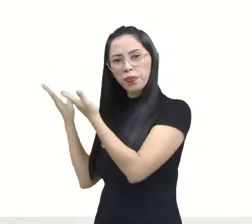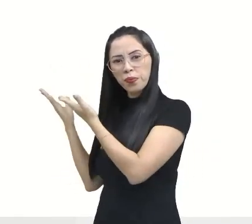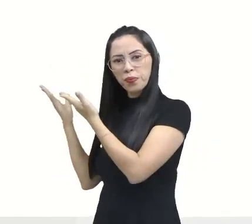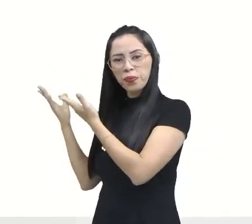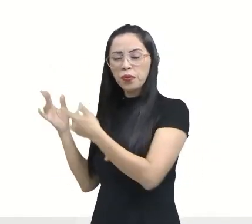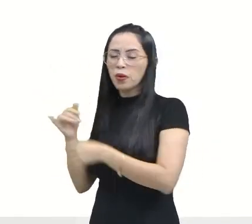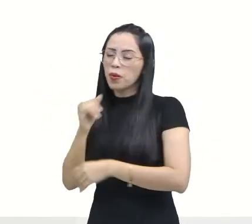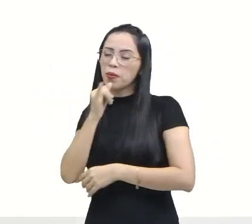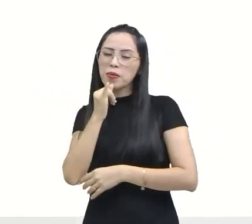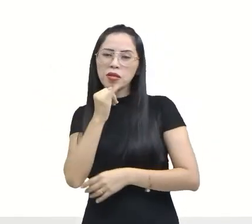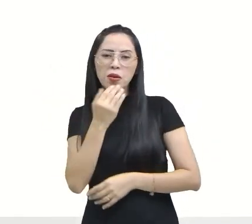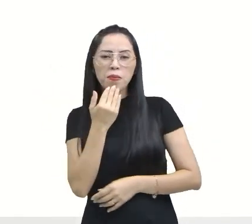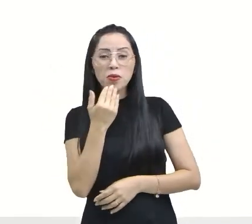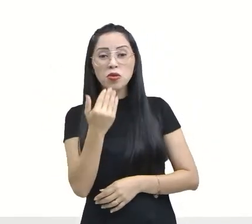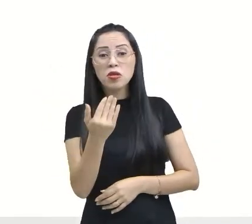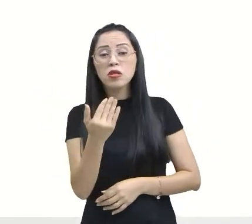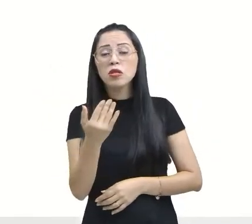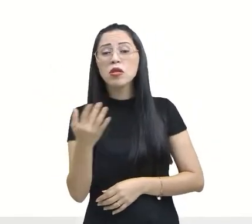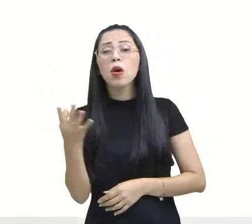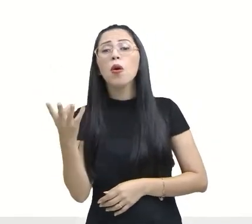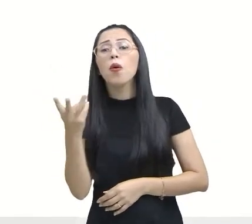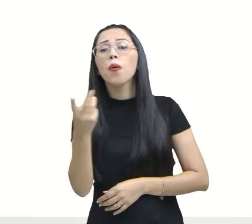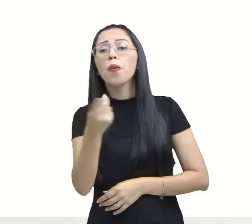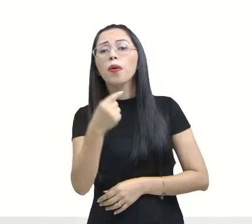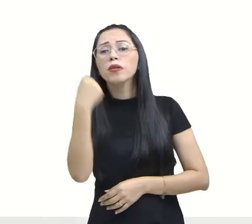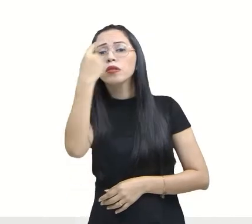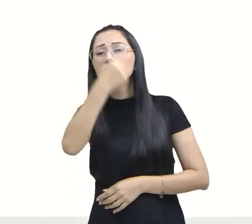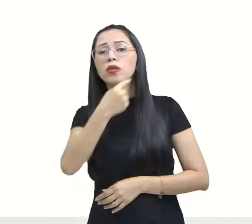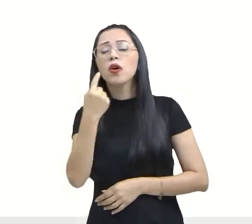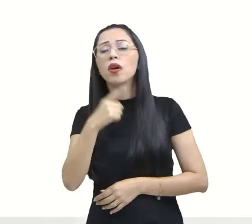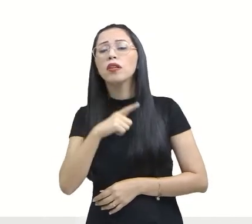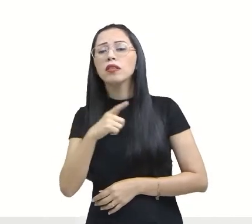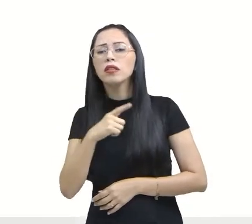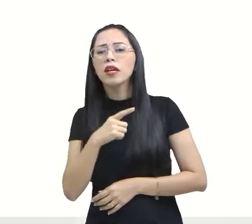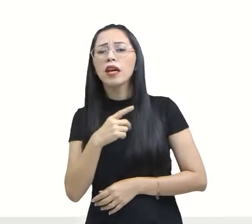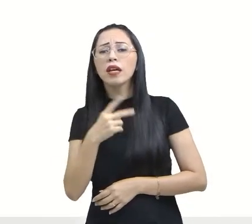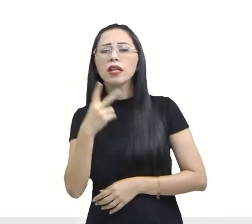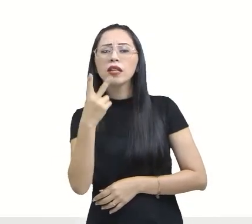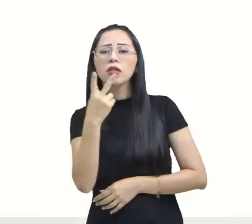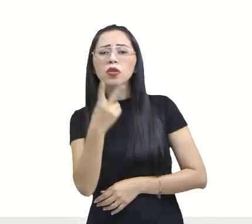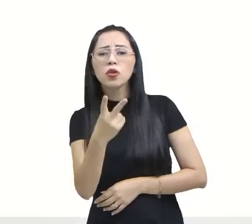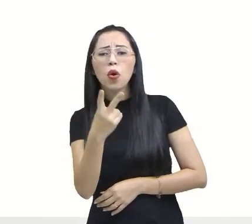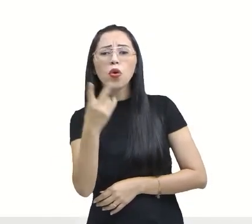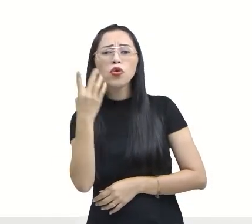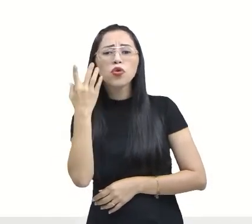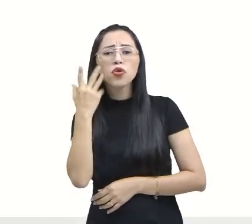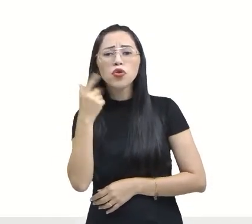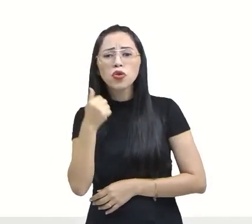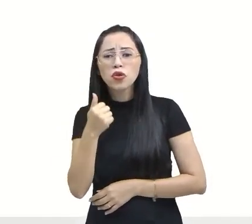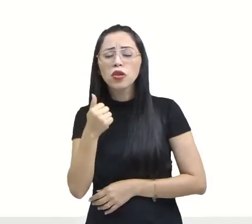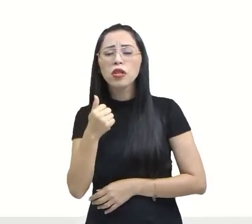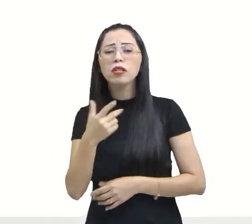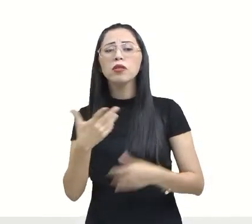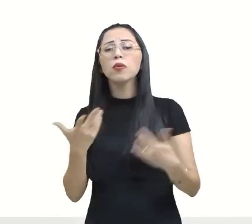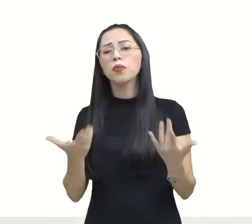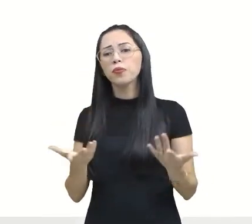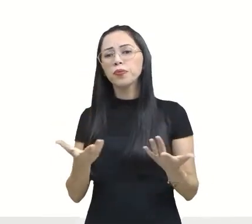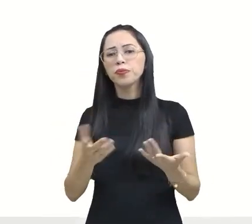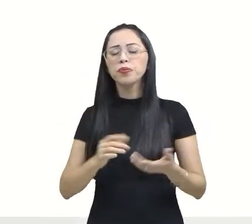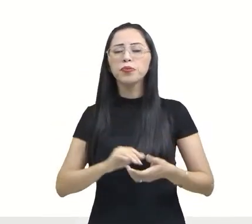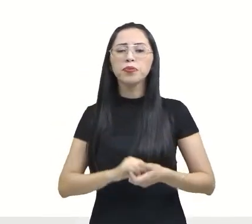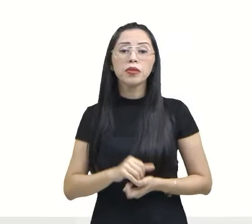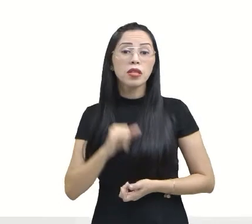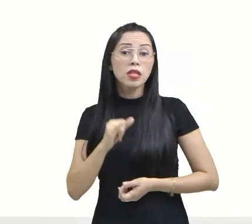quantas horas tem 2 dias, né? Quantas horas tem 2 dias? Bom, se um dia tem